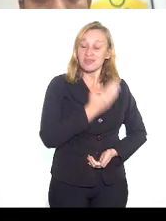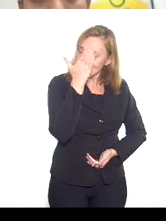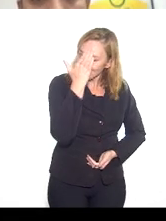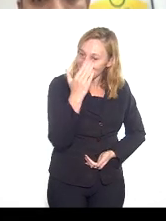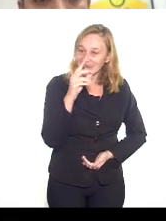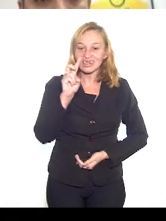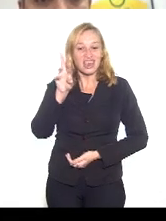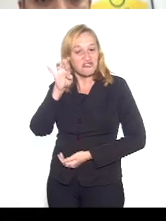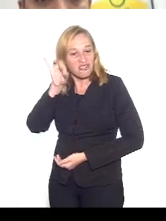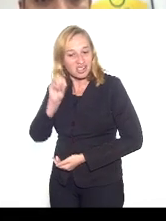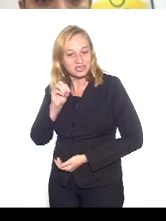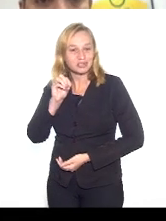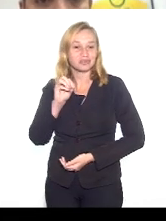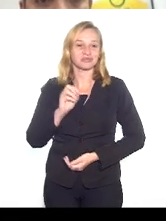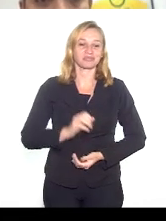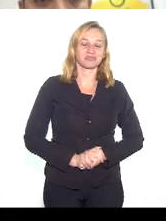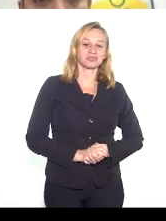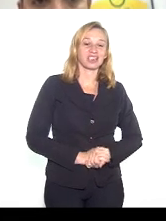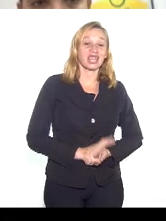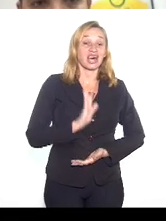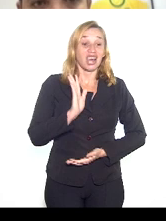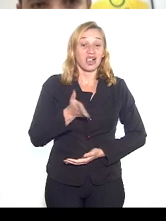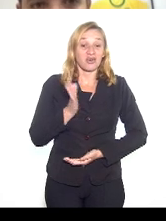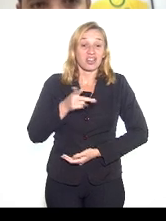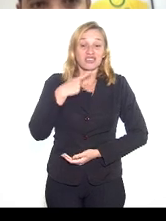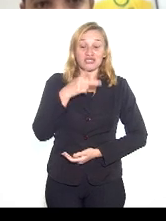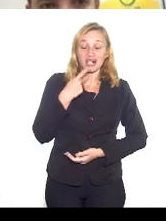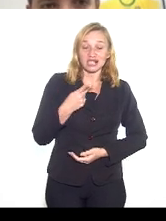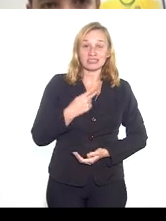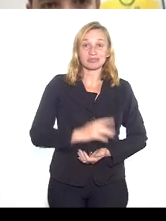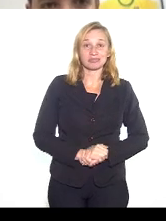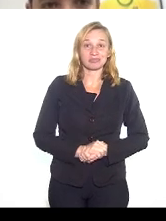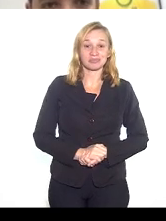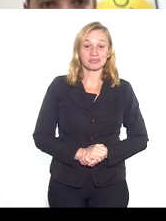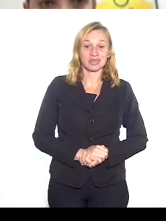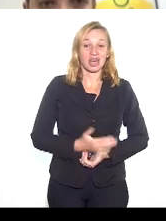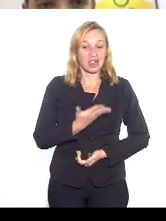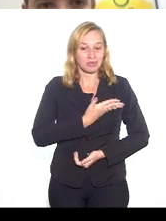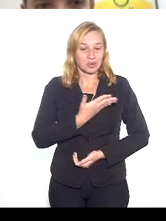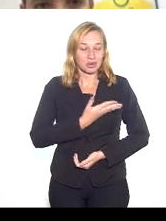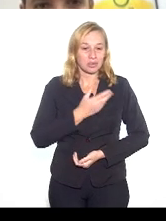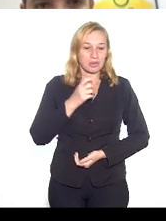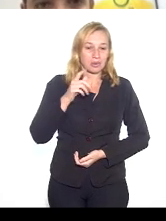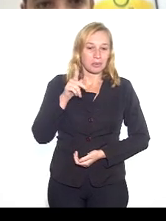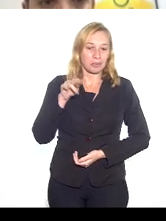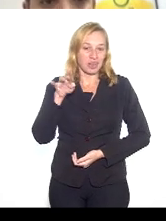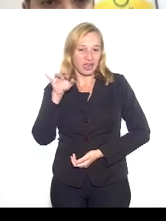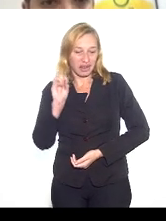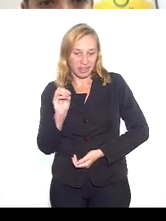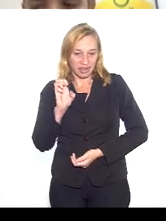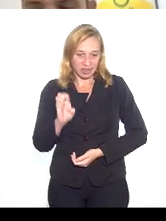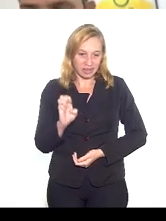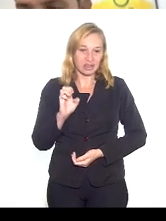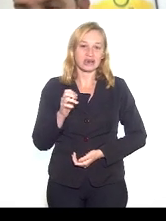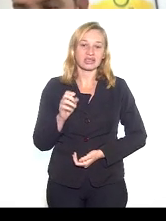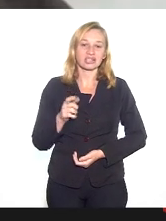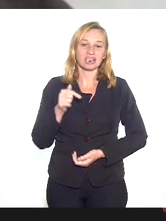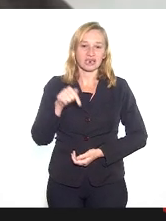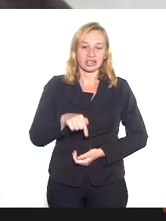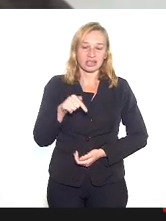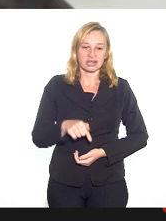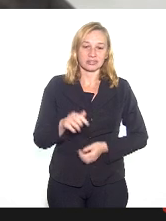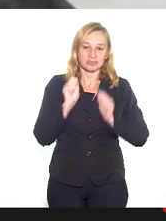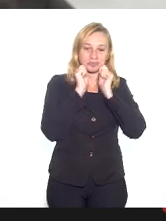Obrigado, Evandro, pela participação. Passar a palavra para o também amigo Péricles, que sempre conosco aqui na Assembleia Legislativa, que